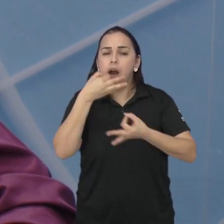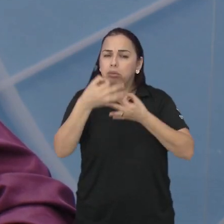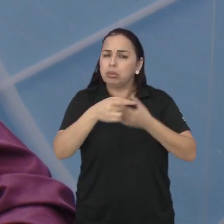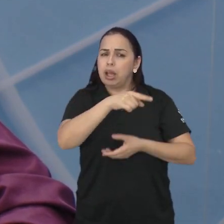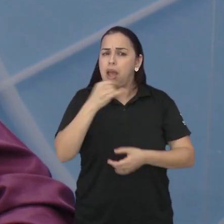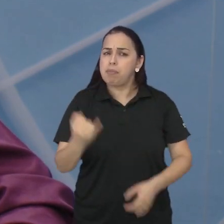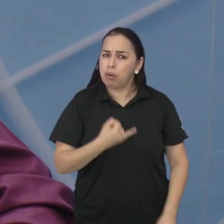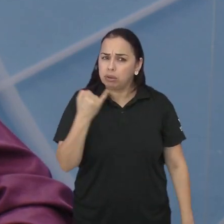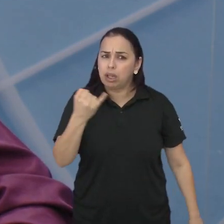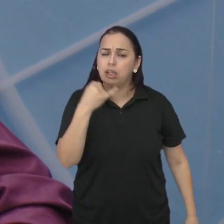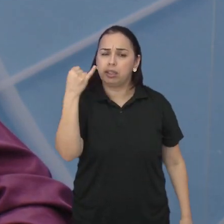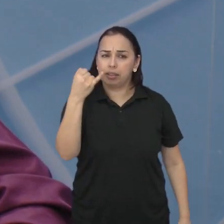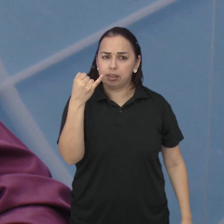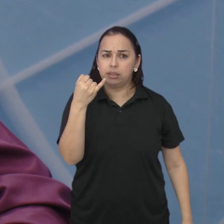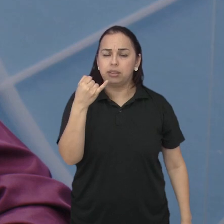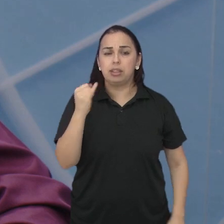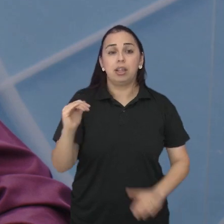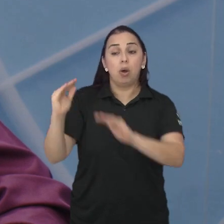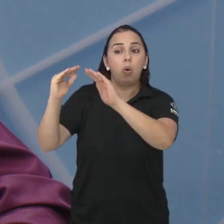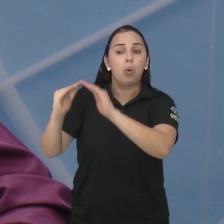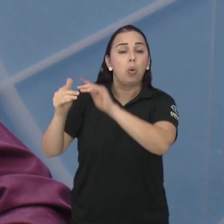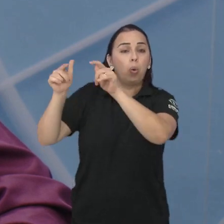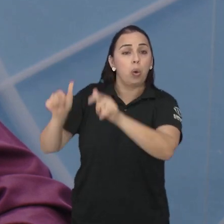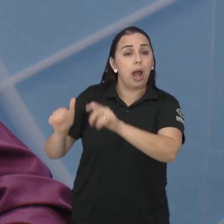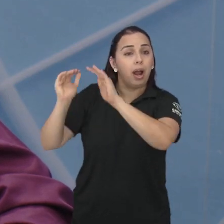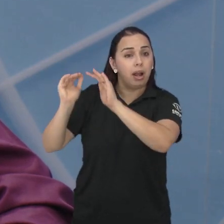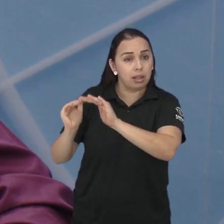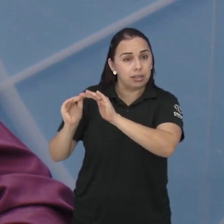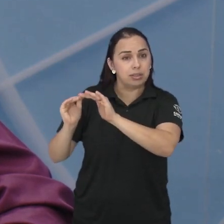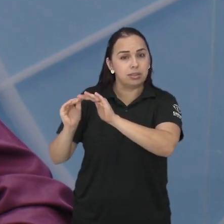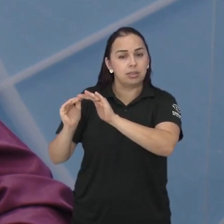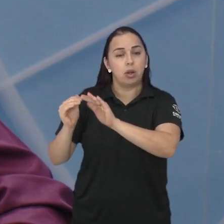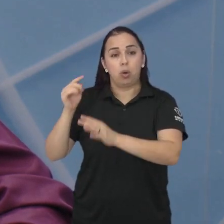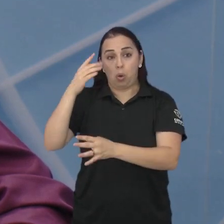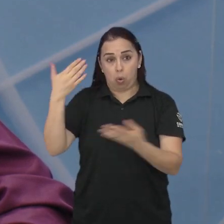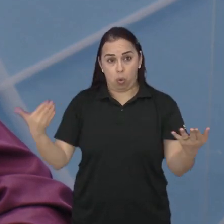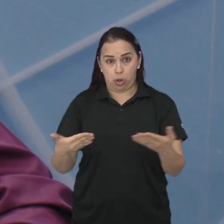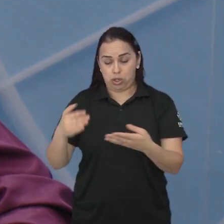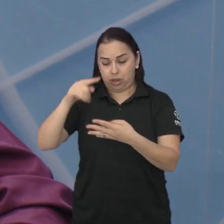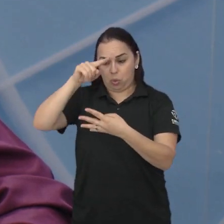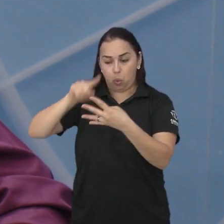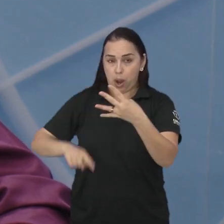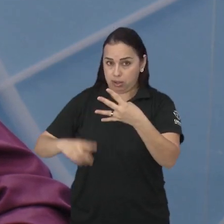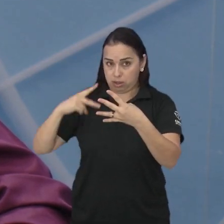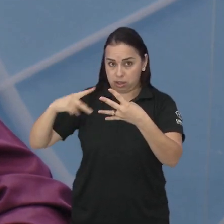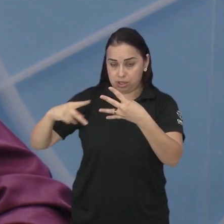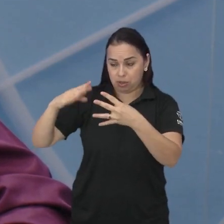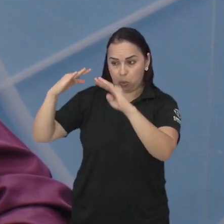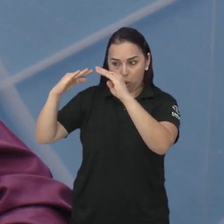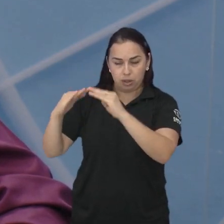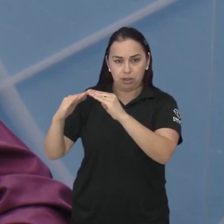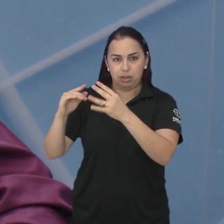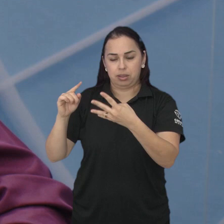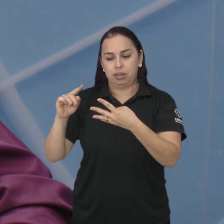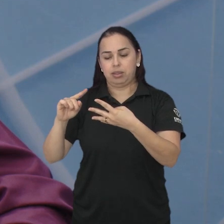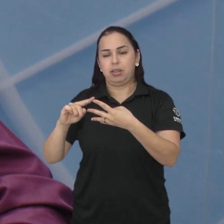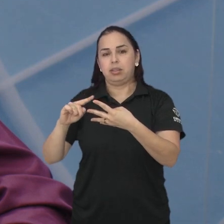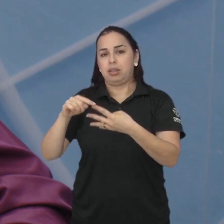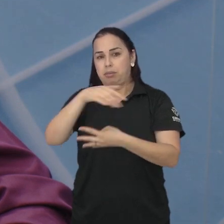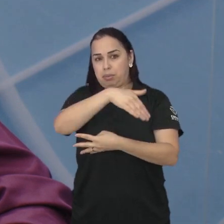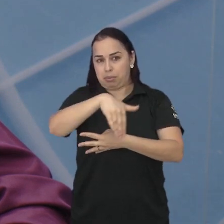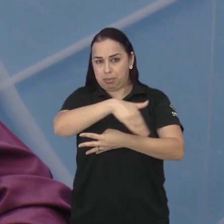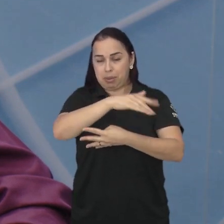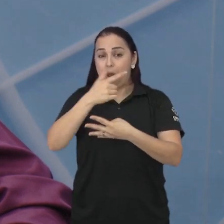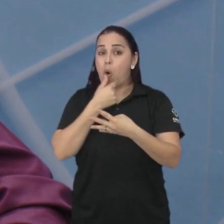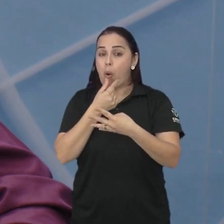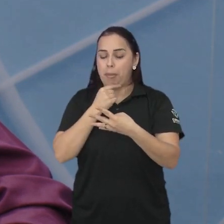vistas, os abrigos também, né? Hoje tem 4 abrigos, né? Separou também, tanto para a população de rua,